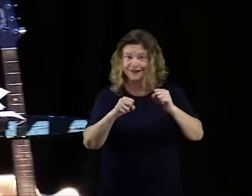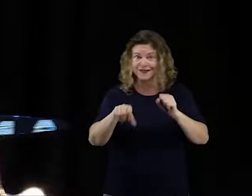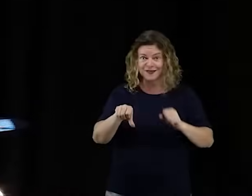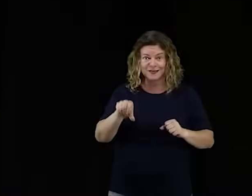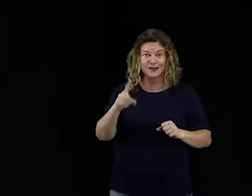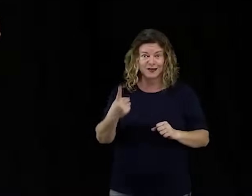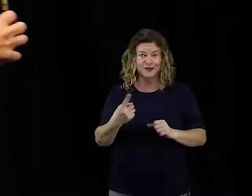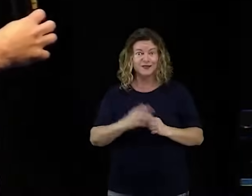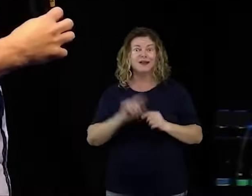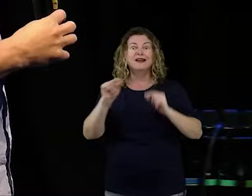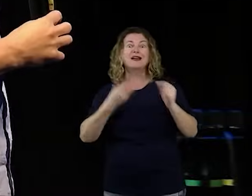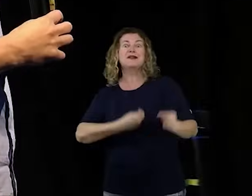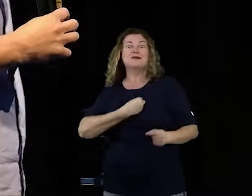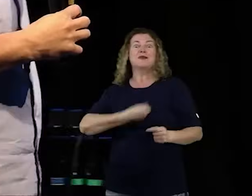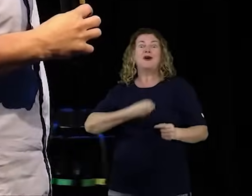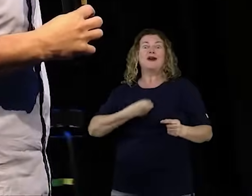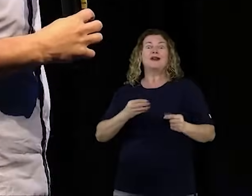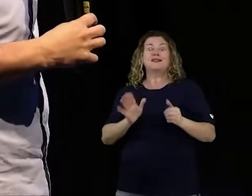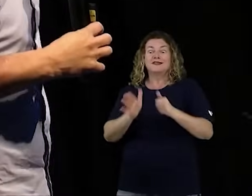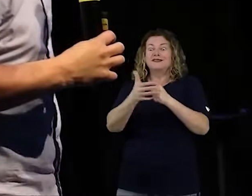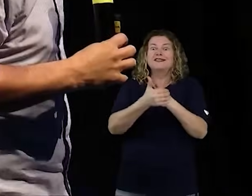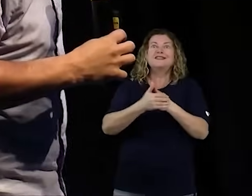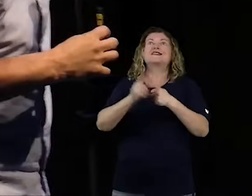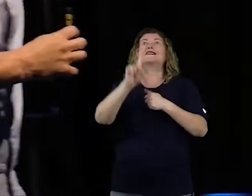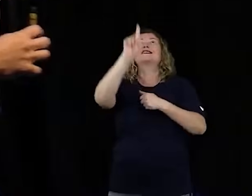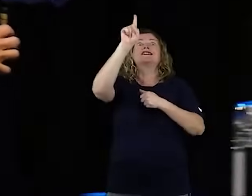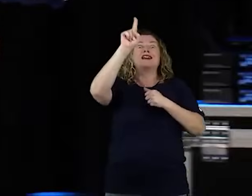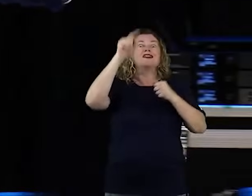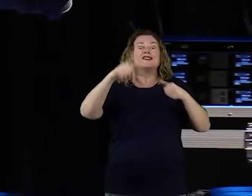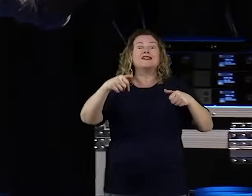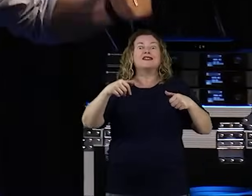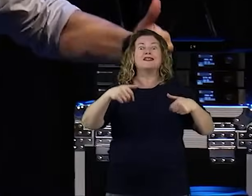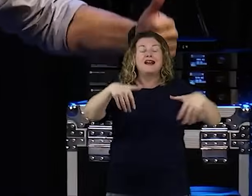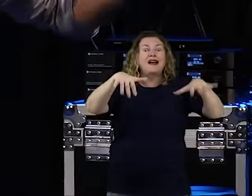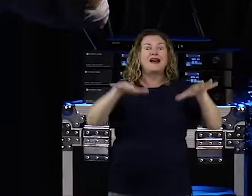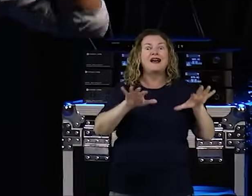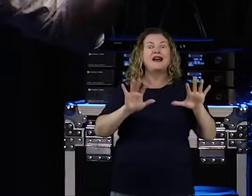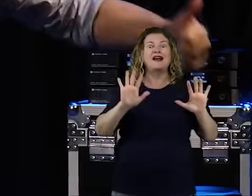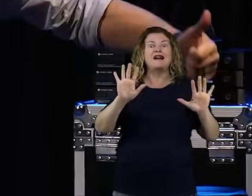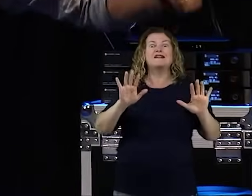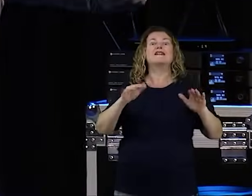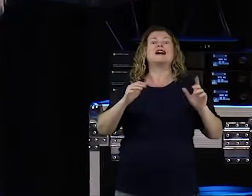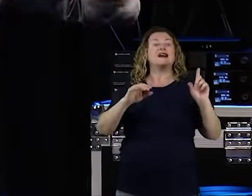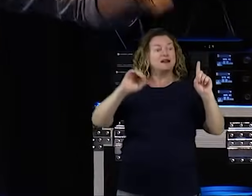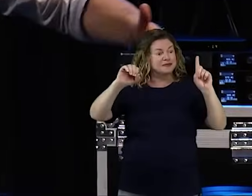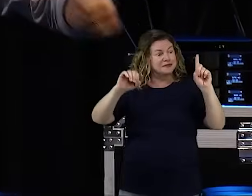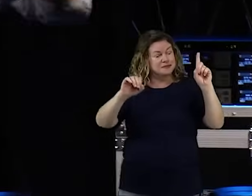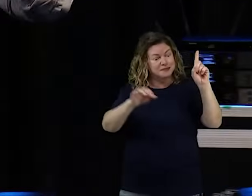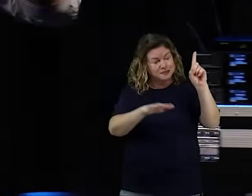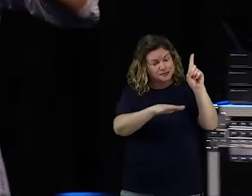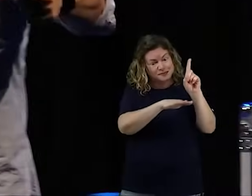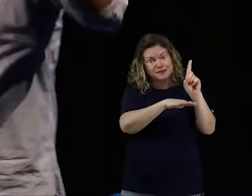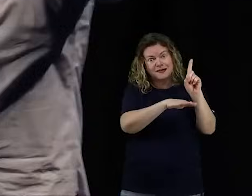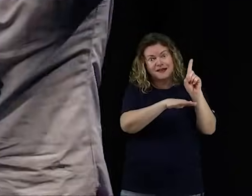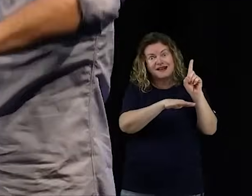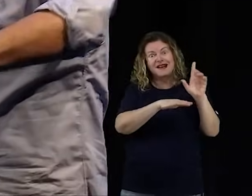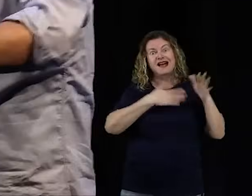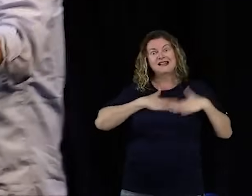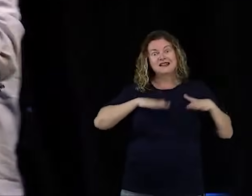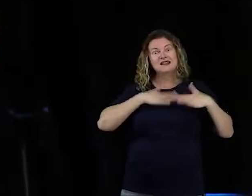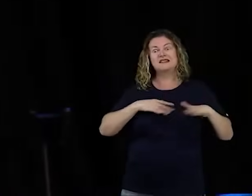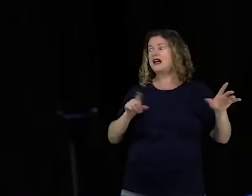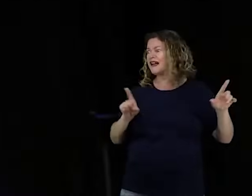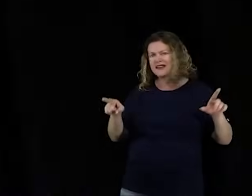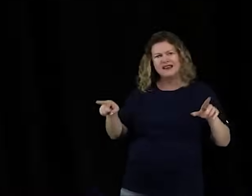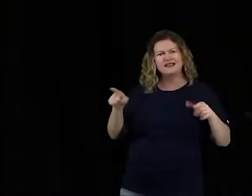sombra da onipotente descansará esse anjo ele quis ser Deus ele quis dominar a própria